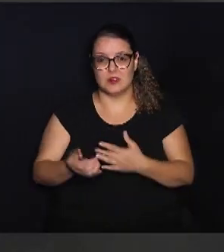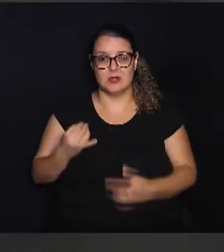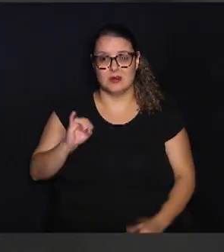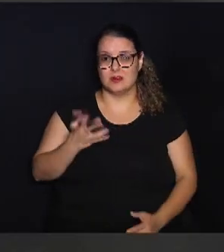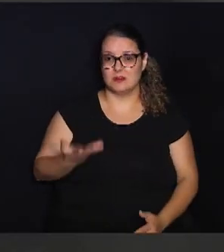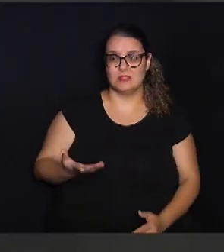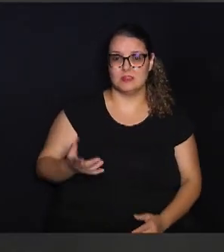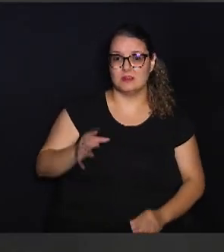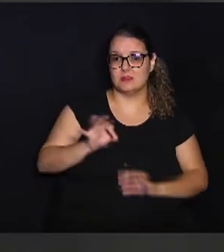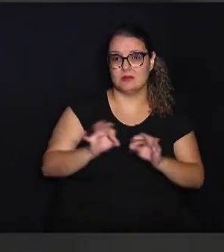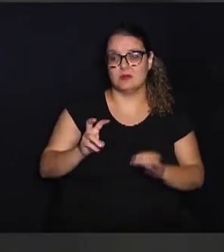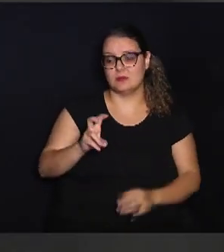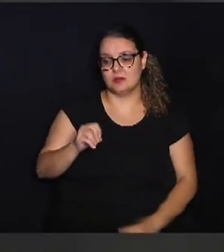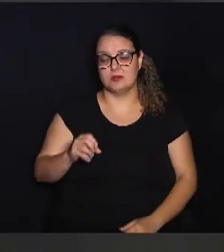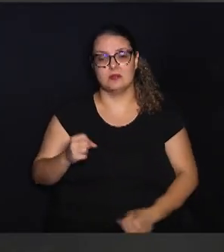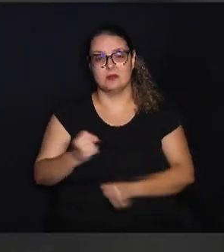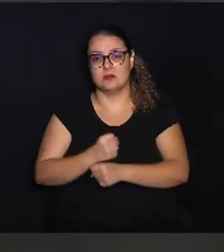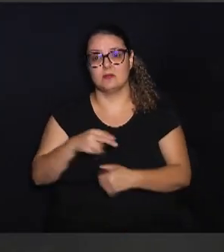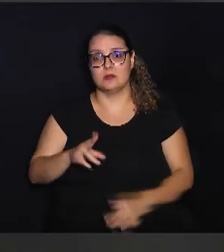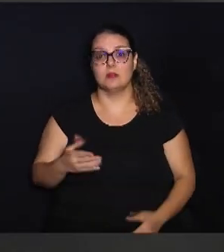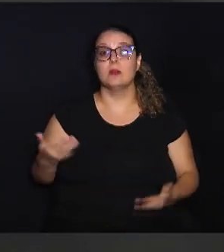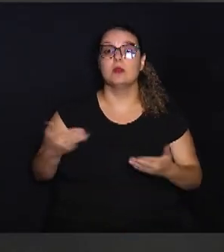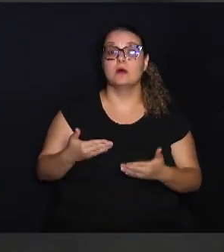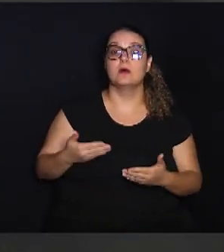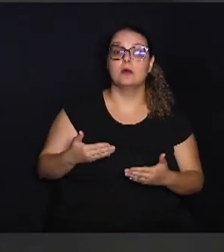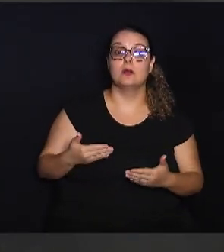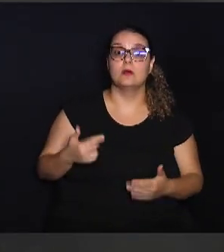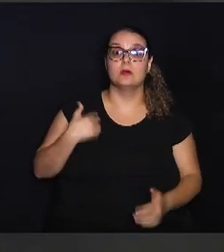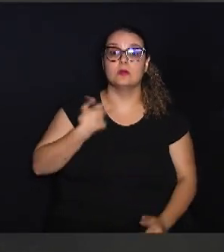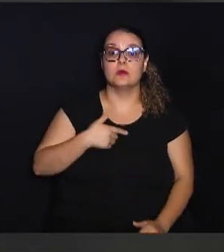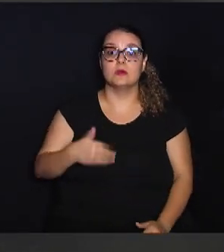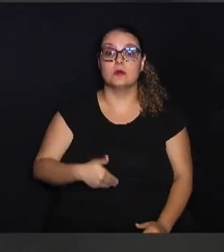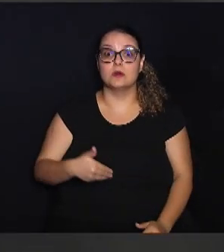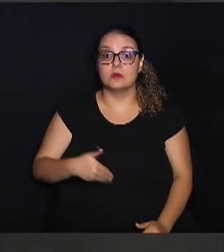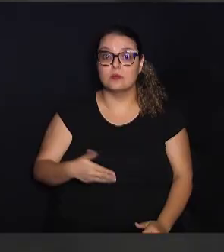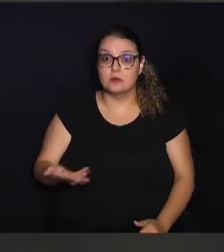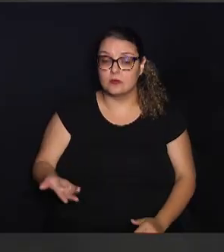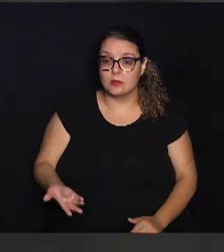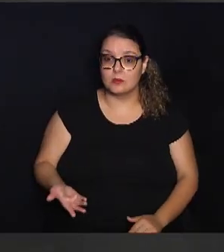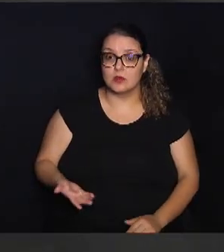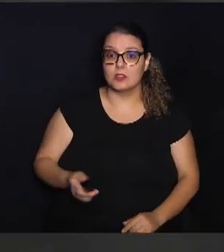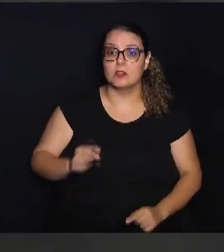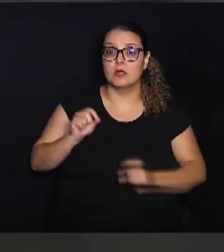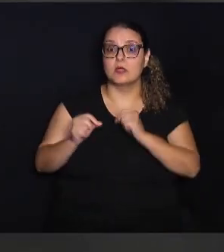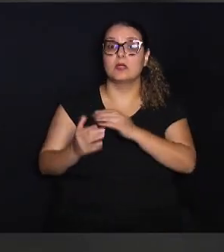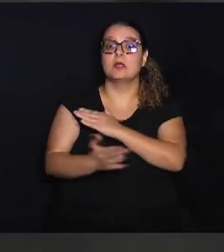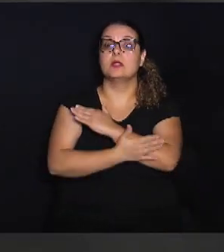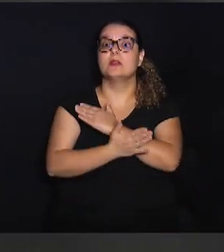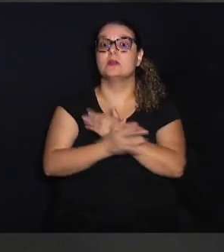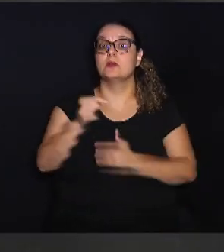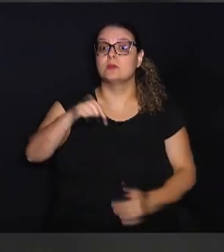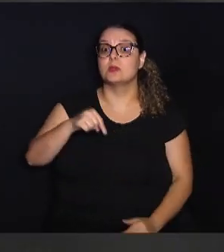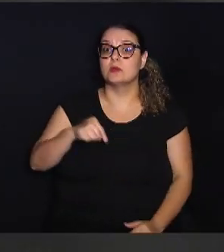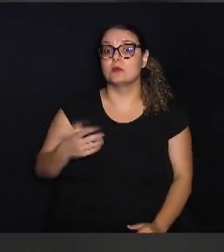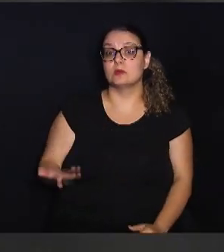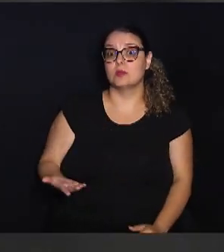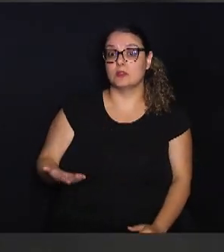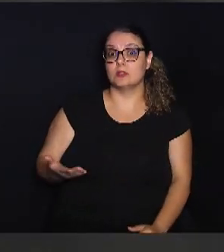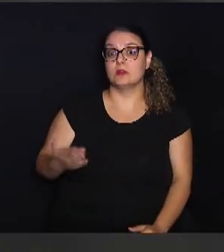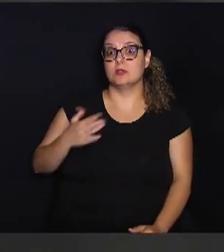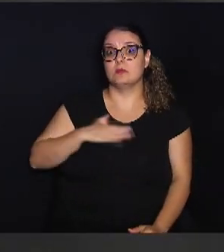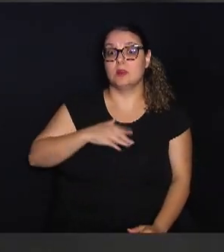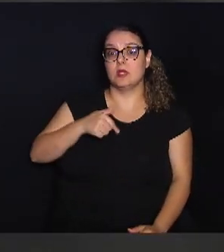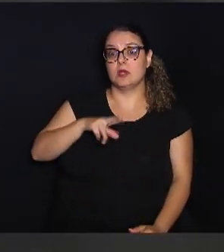50 anos. A gente quer saber agora, nossa necessidade imediata. Quem está ajudando a gente aqui na minha quebrada